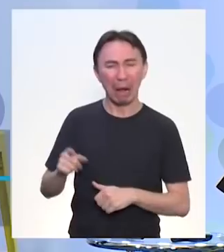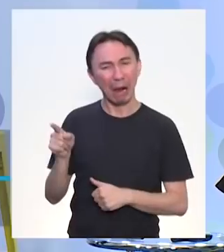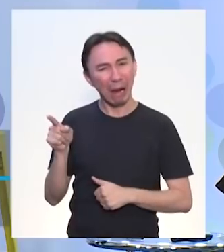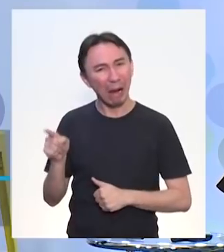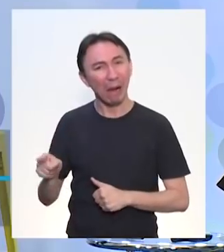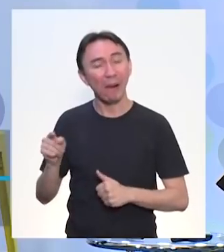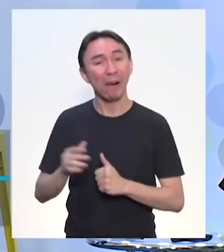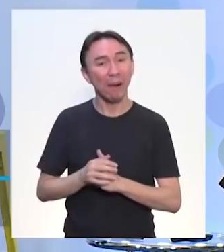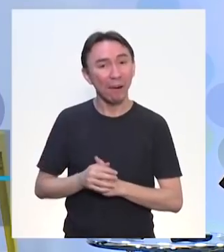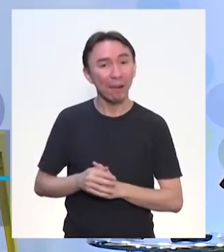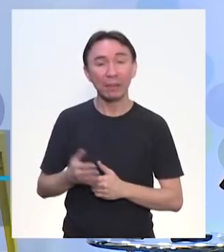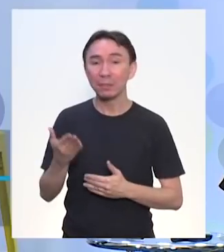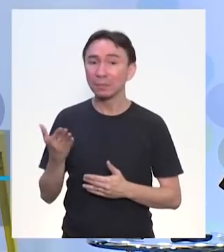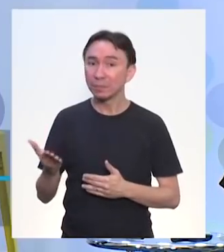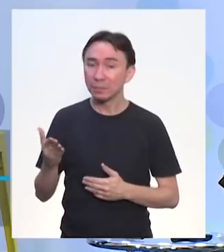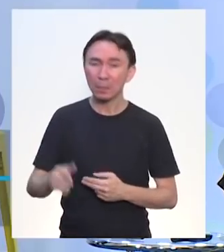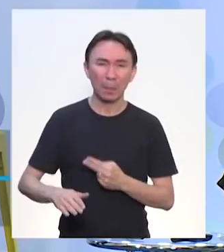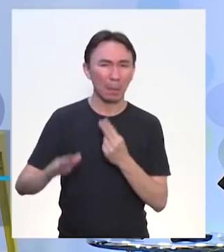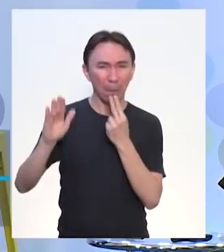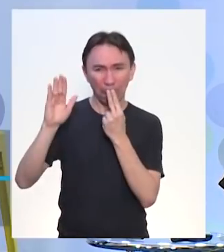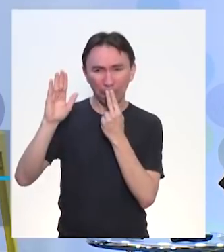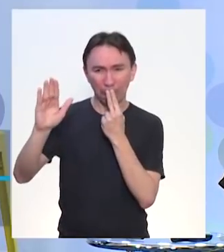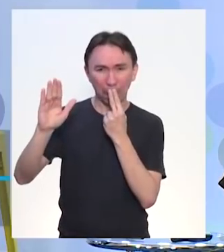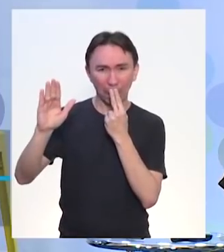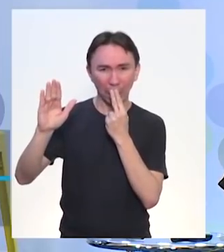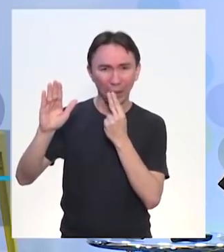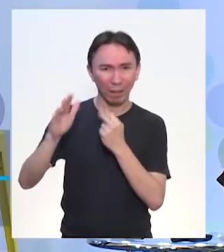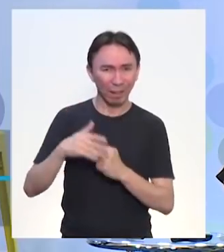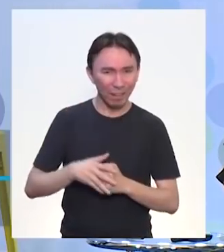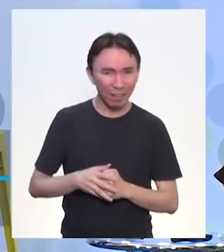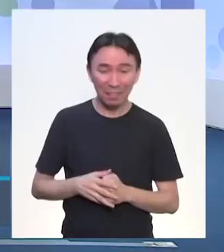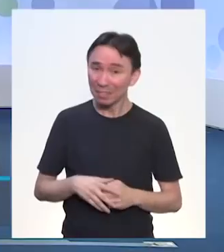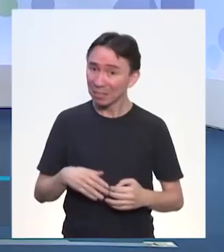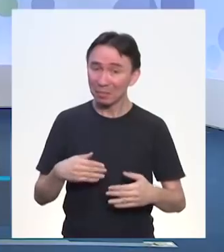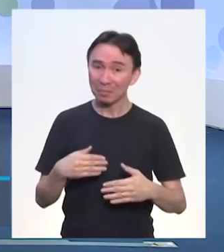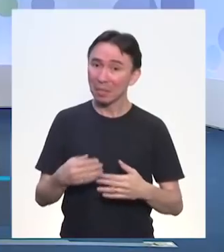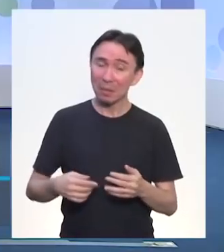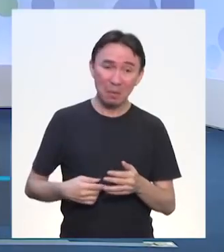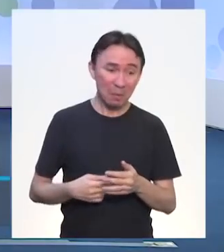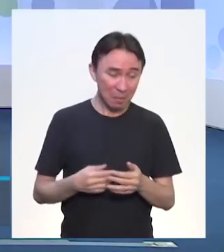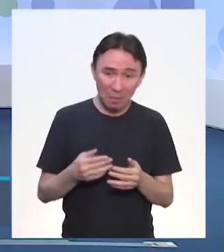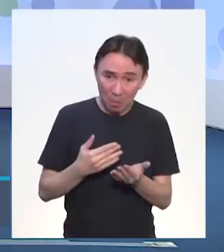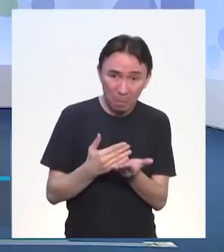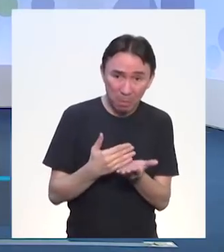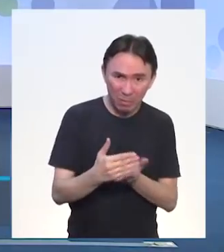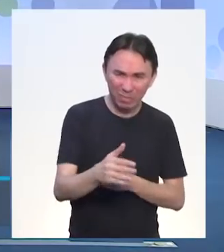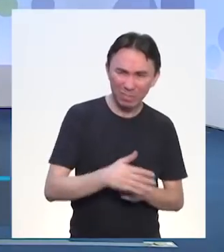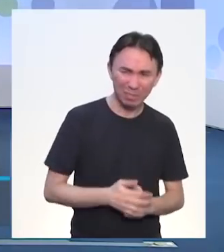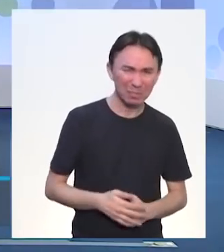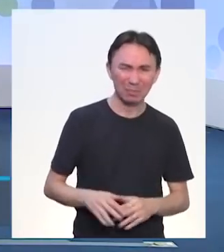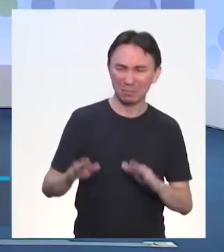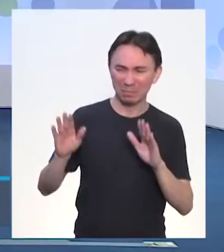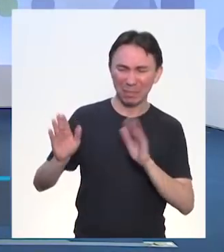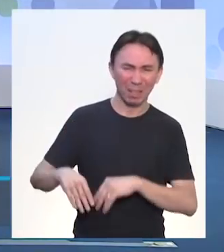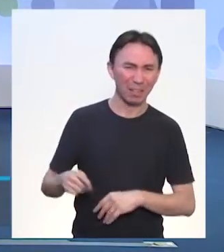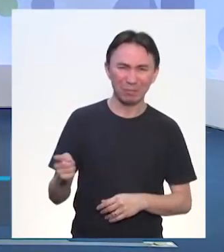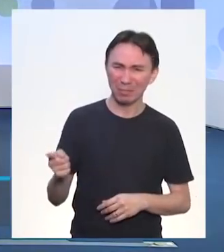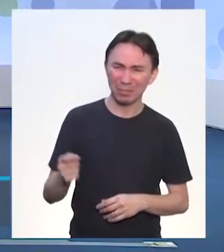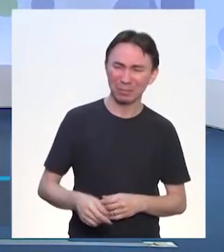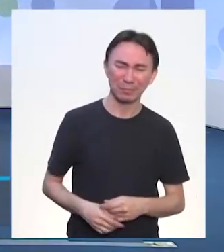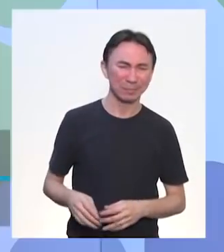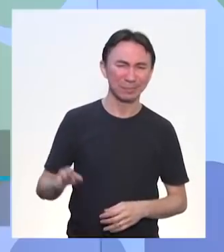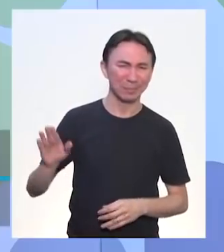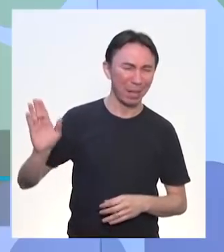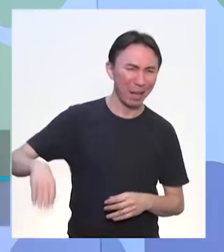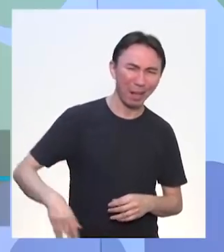depois, eles foram, num primeiro momento, ridicularizados. Não é isso, professora? Exatamente, né? Aquela questão, nossa, isso nunca vai dar certo, da onde você